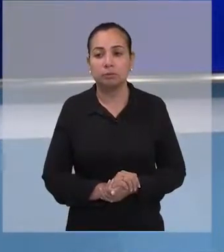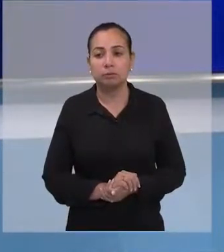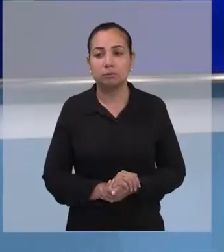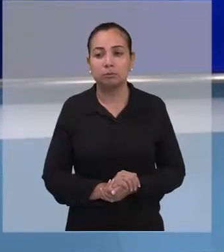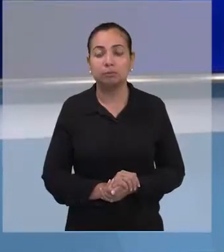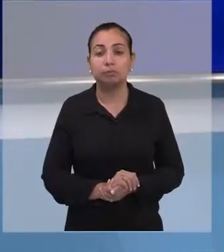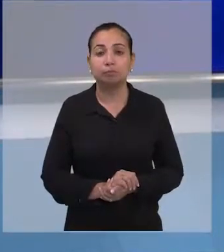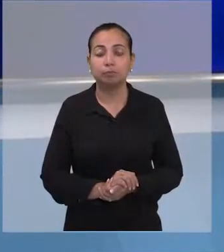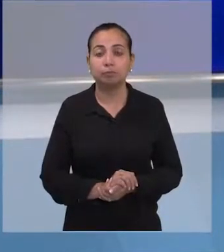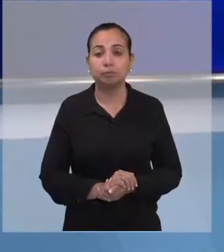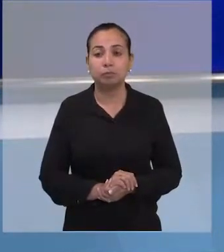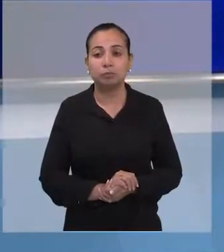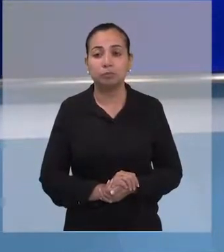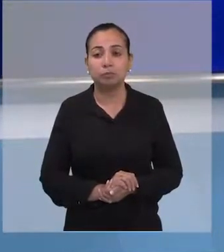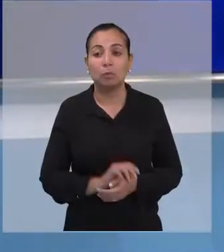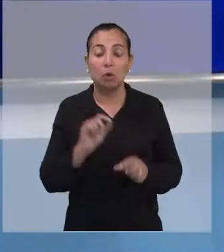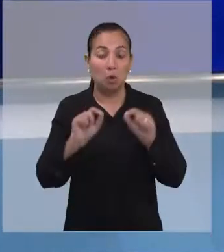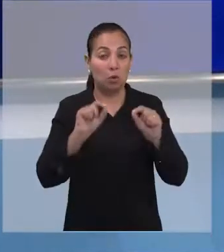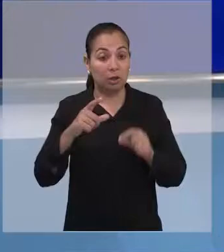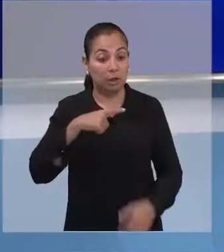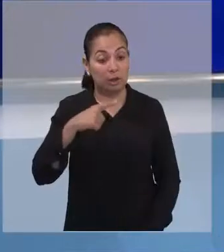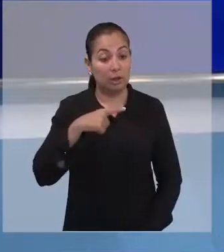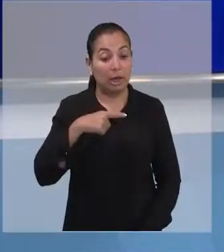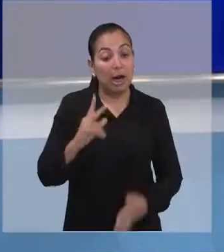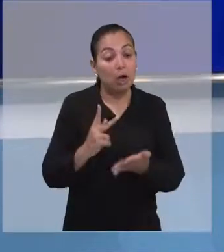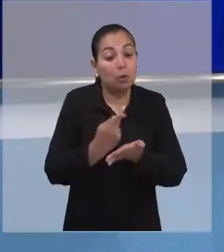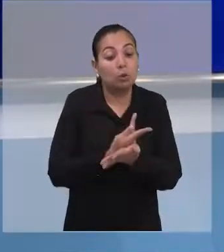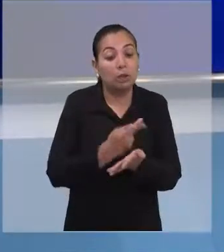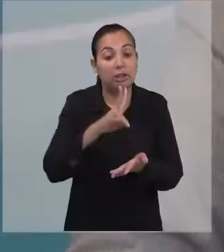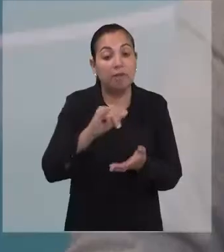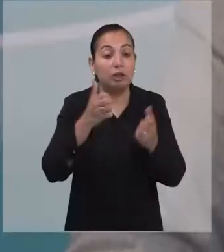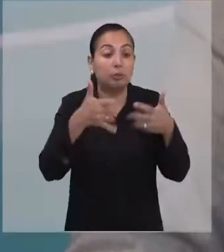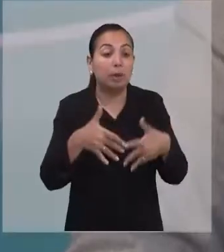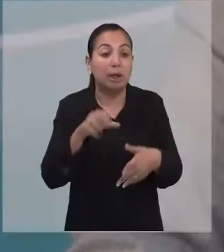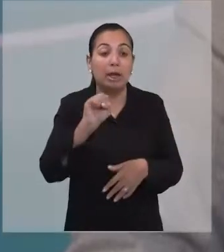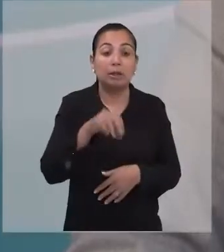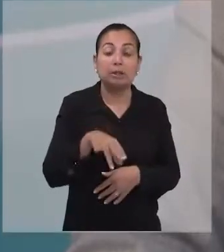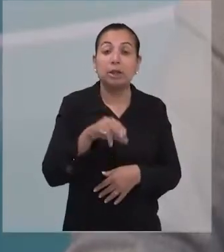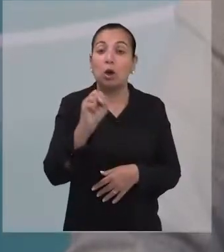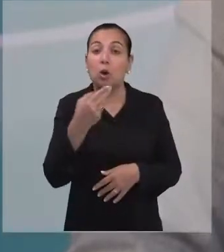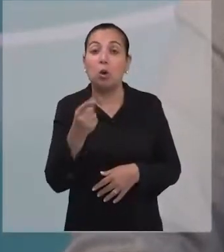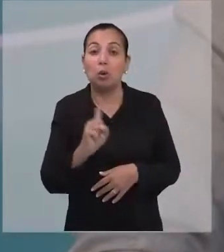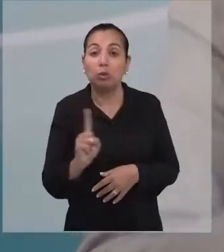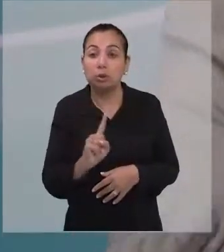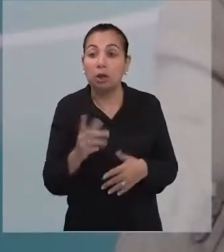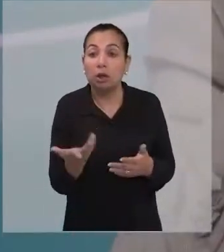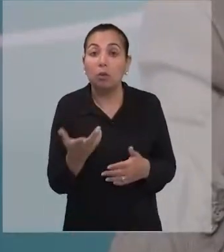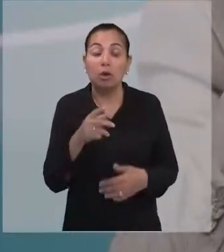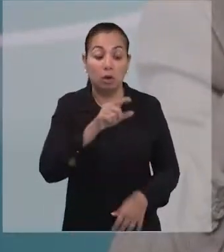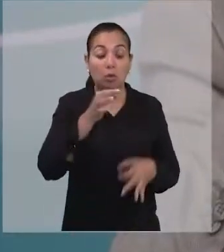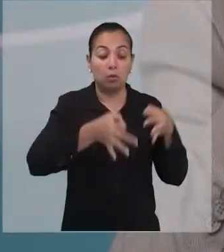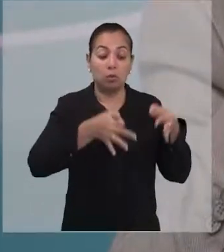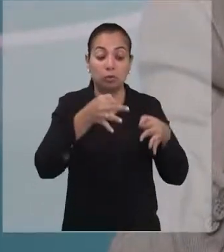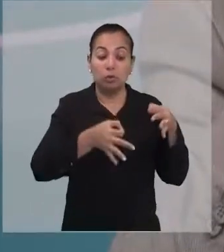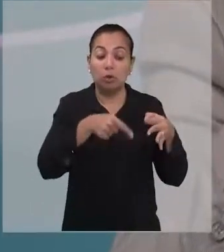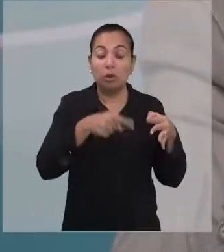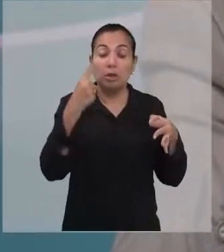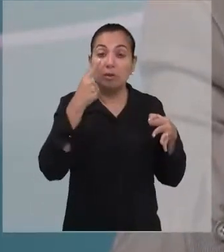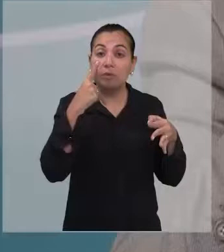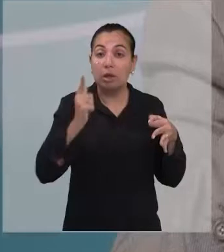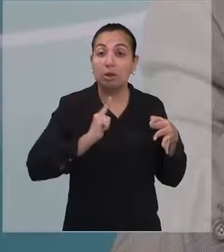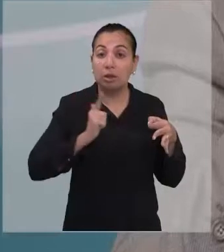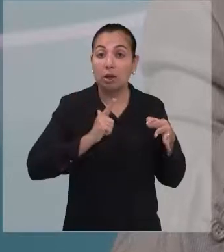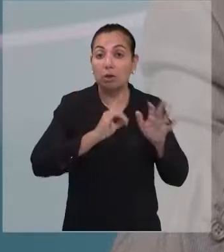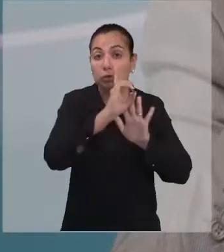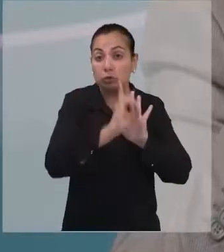ou não, da mesma forma que a um juiz não é dado, se a um advogado não é dado o direito, a pretexto